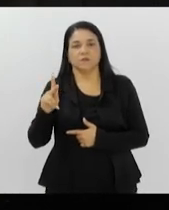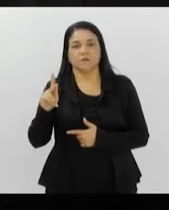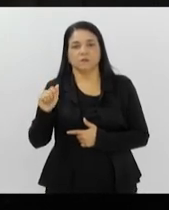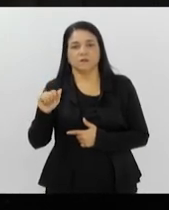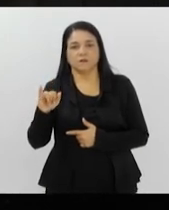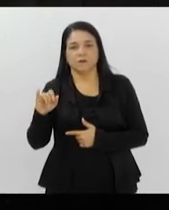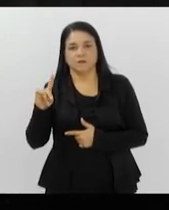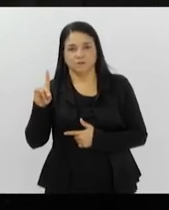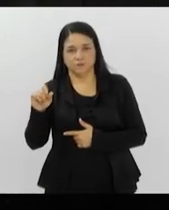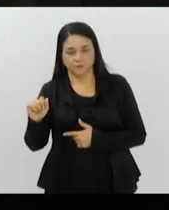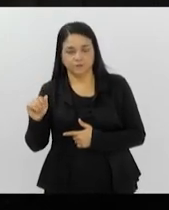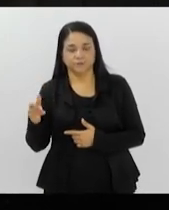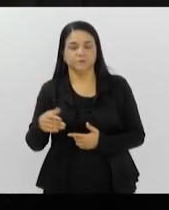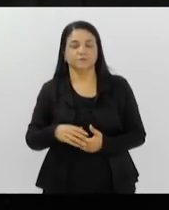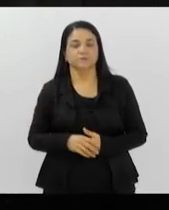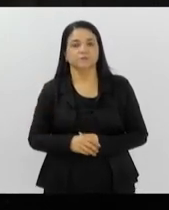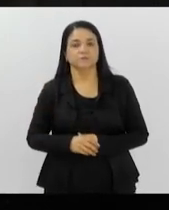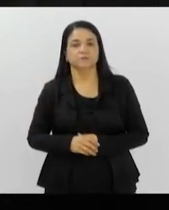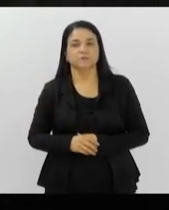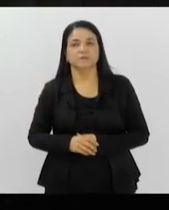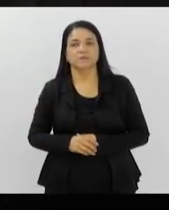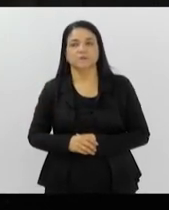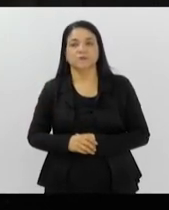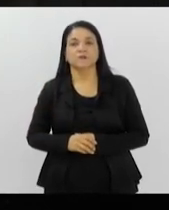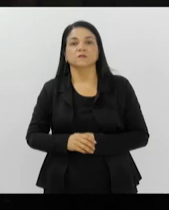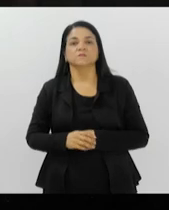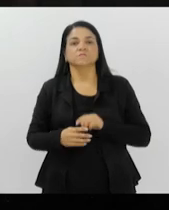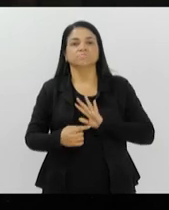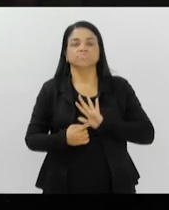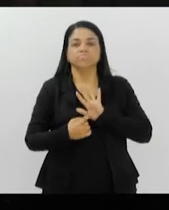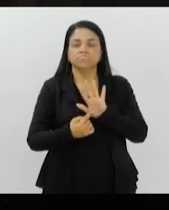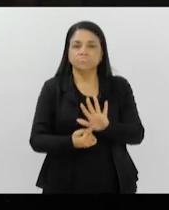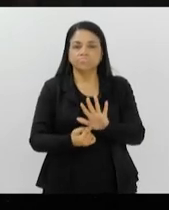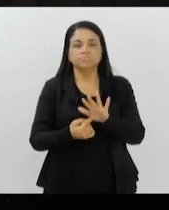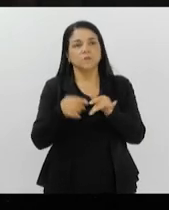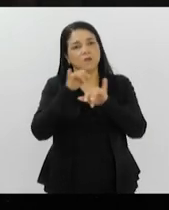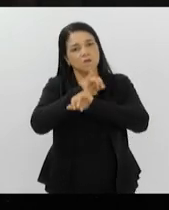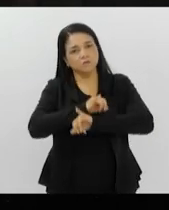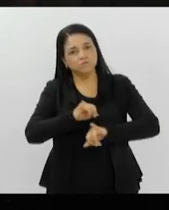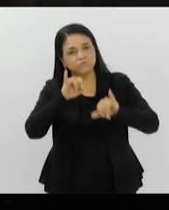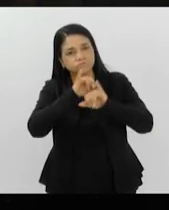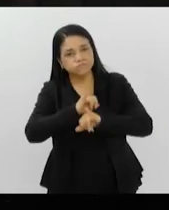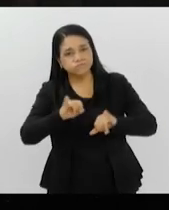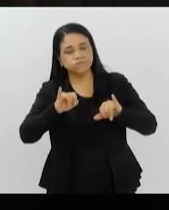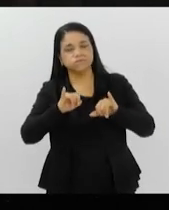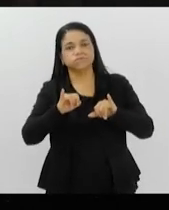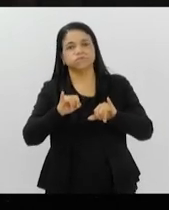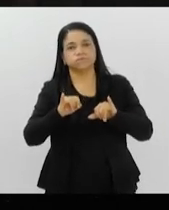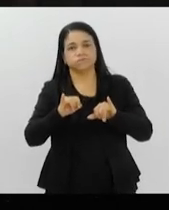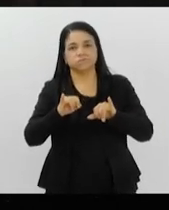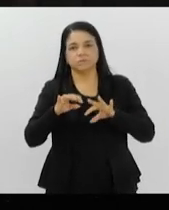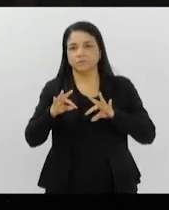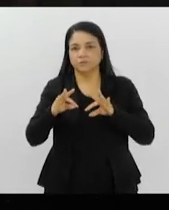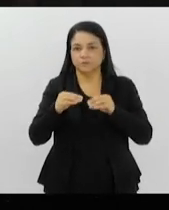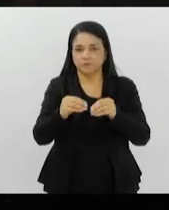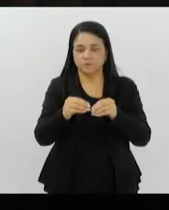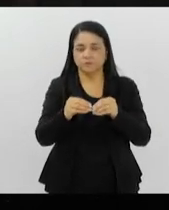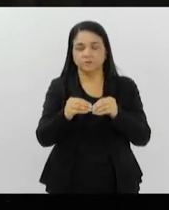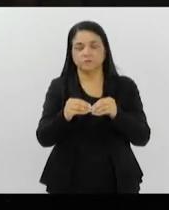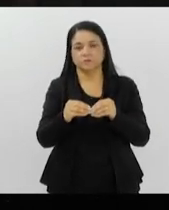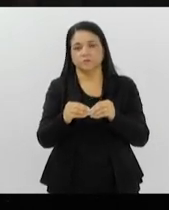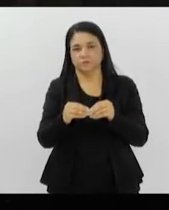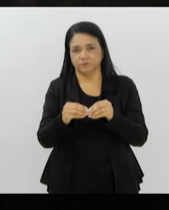Queria trazer, senhora presidente, uma notícia para todos